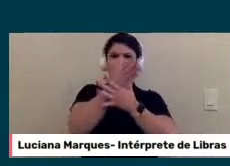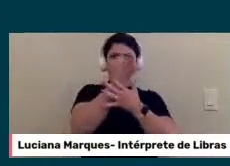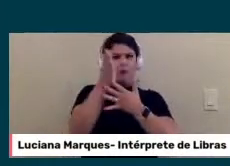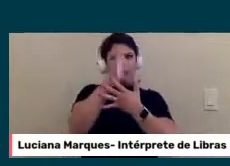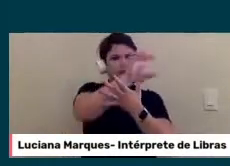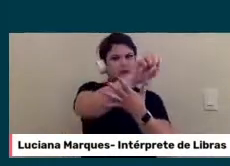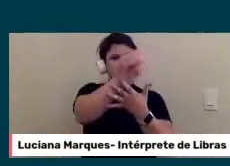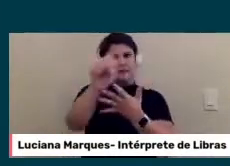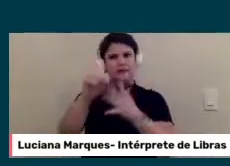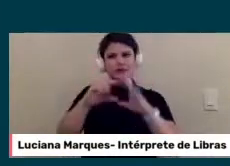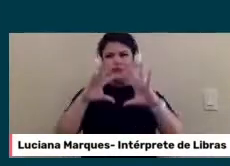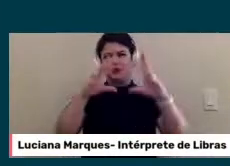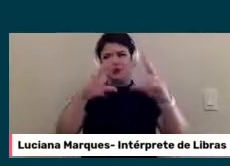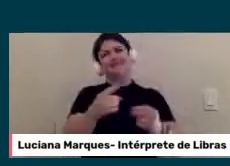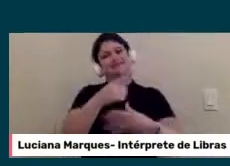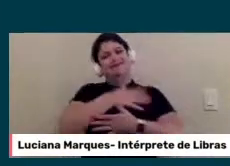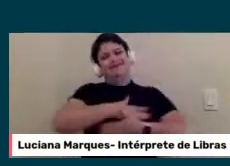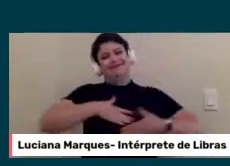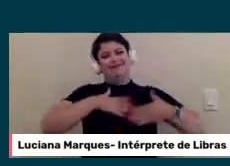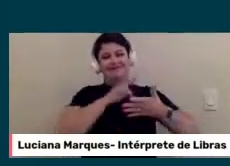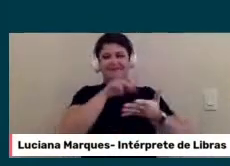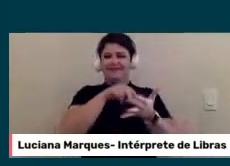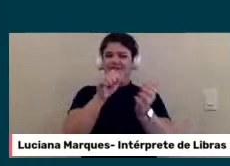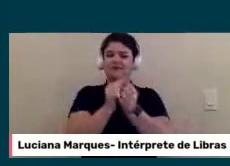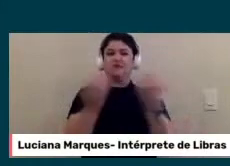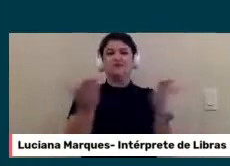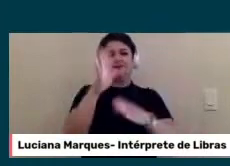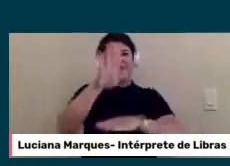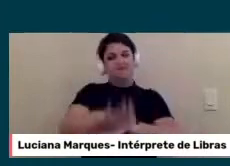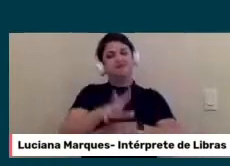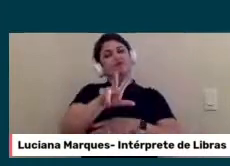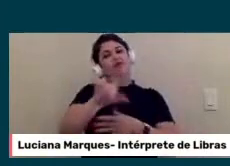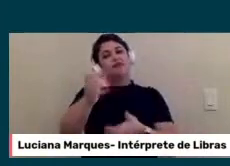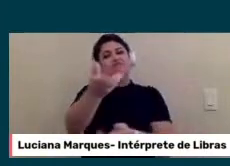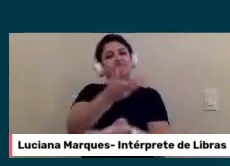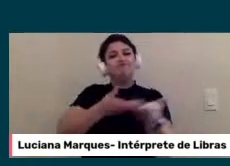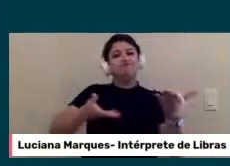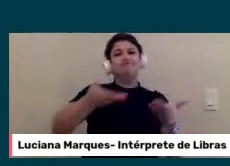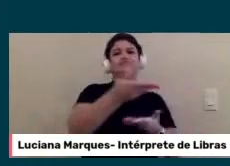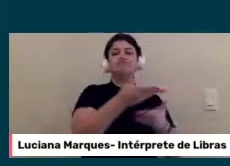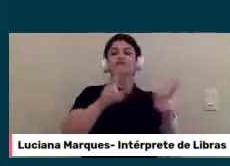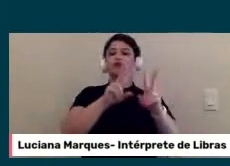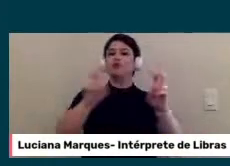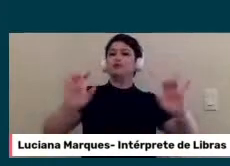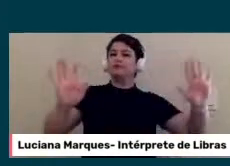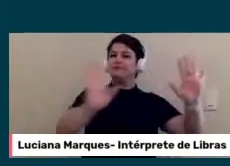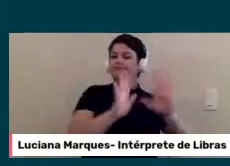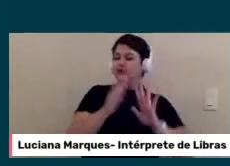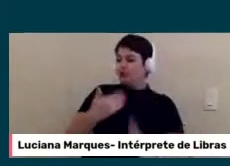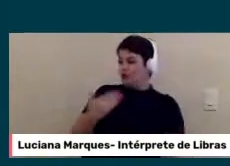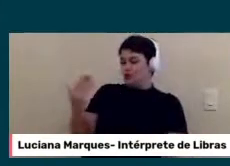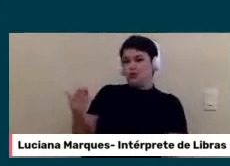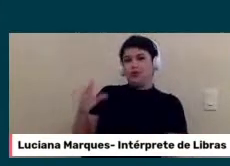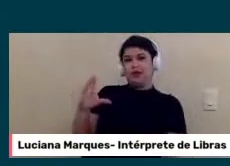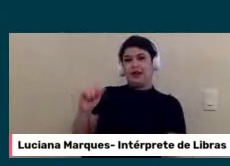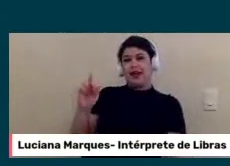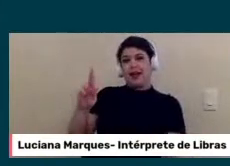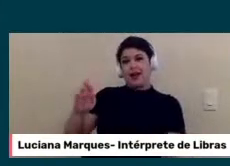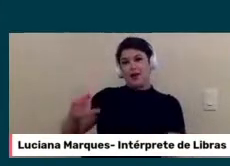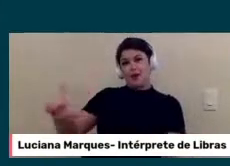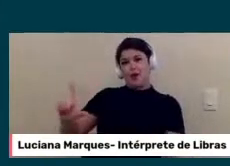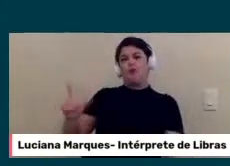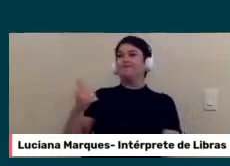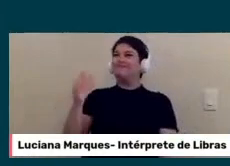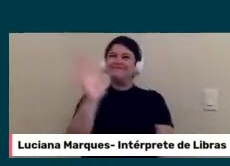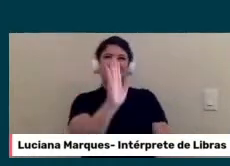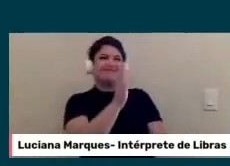é um prazer estar aqui nessa tarde. Hoje a gente vai trocar uma ideia, dando um oi aqui para minha companheira Carol. Gente, boa tarde. Vamos falar